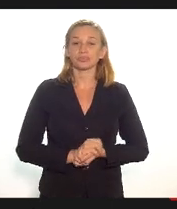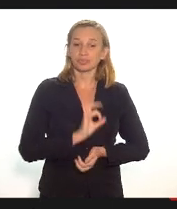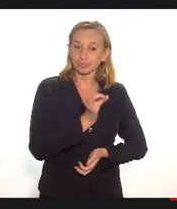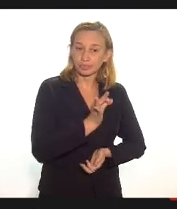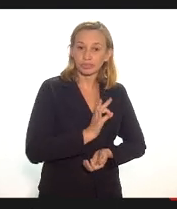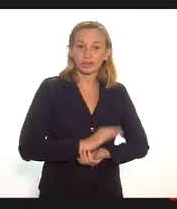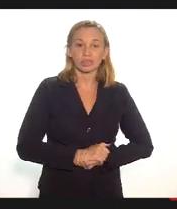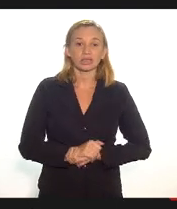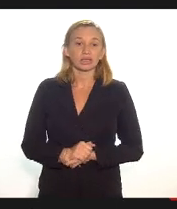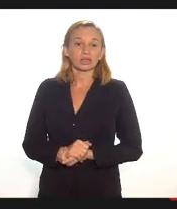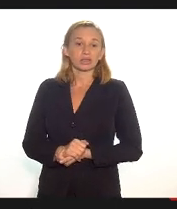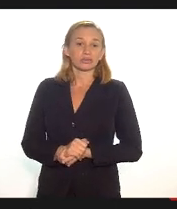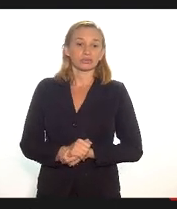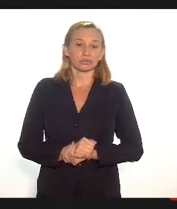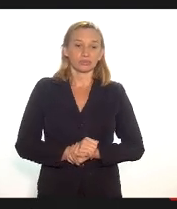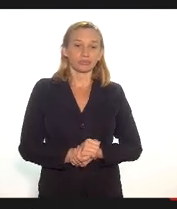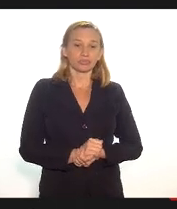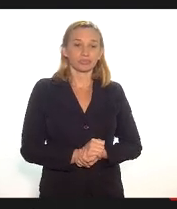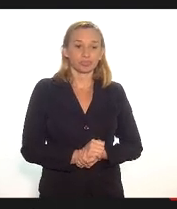certo?